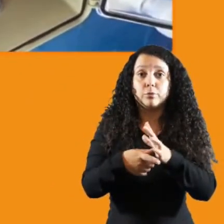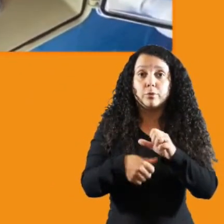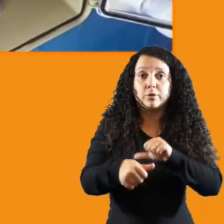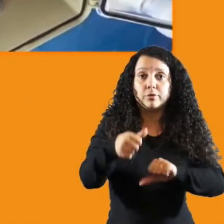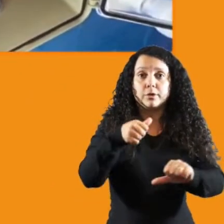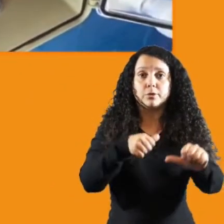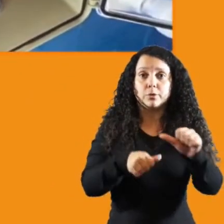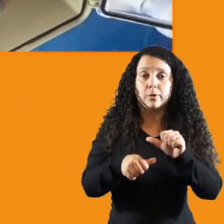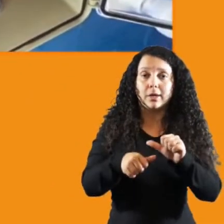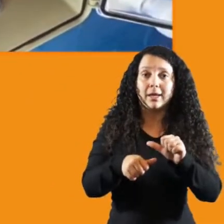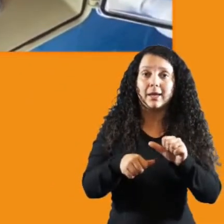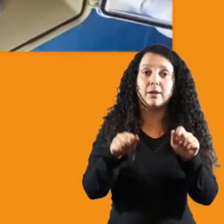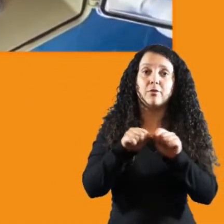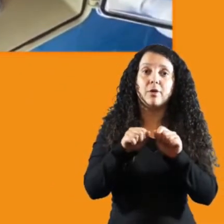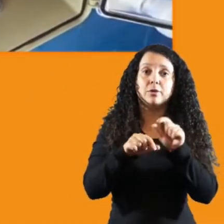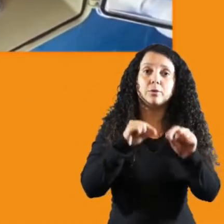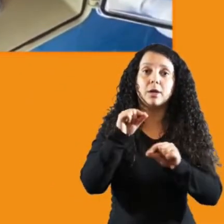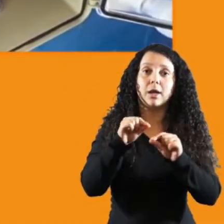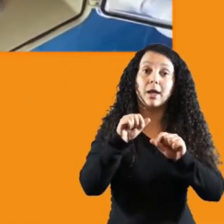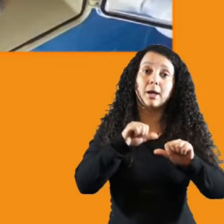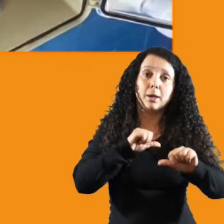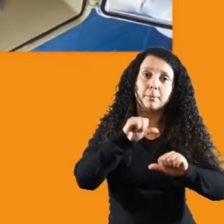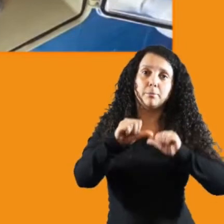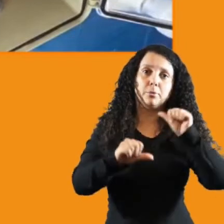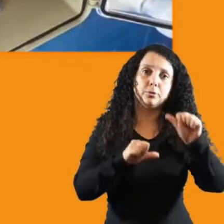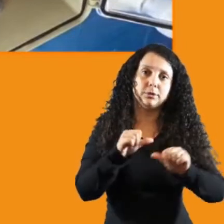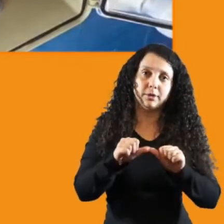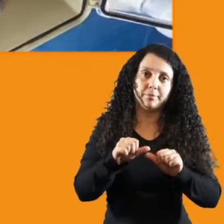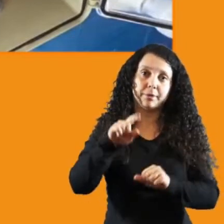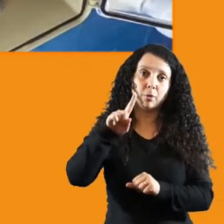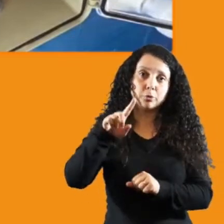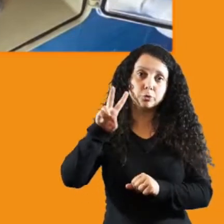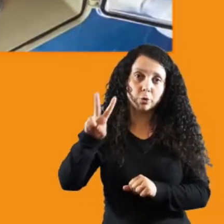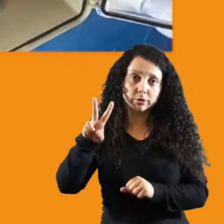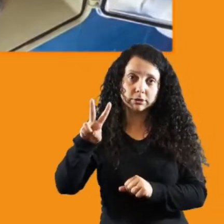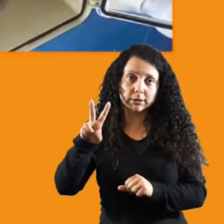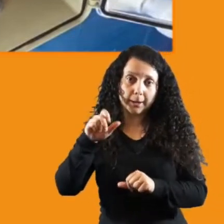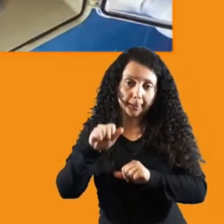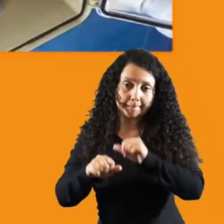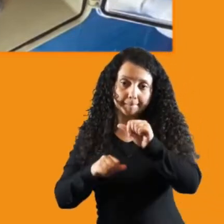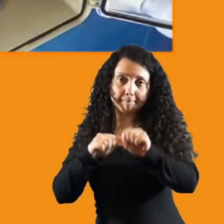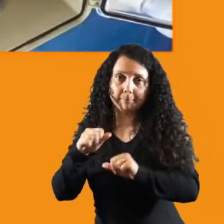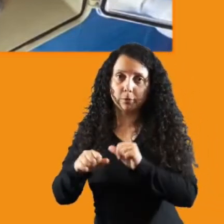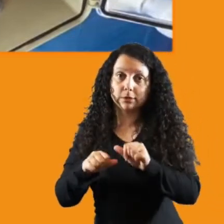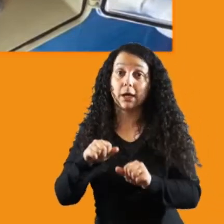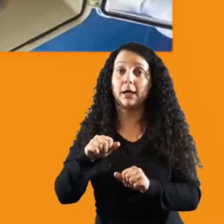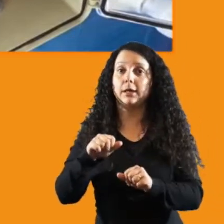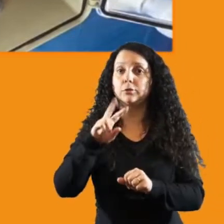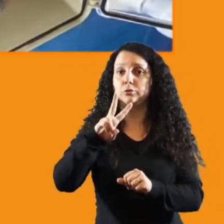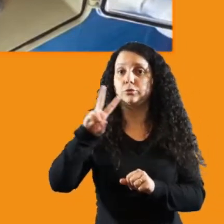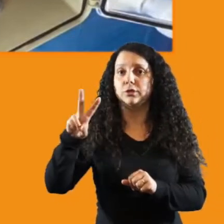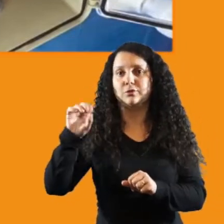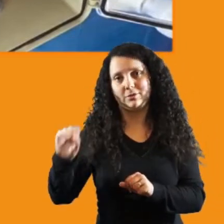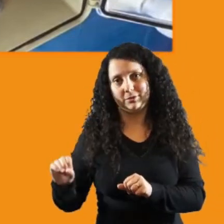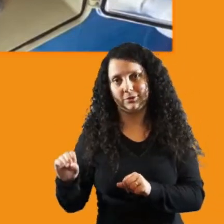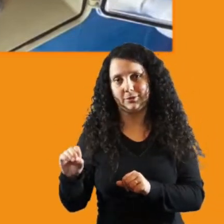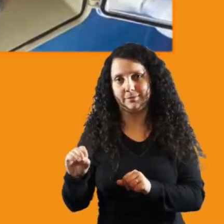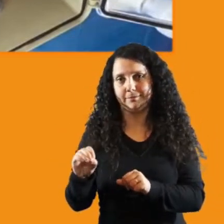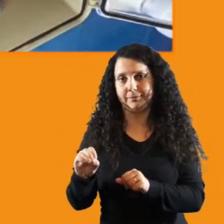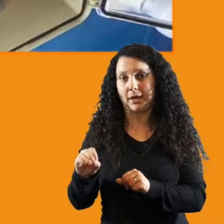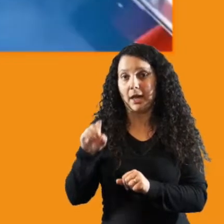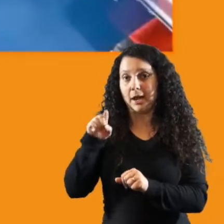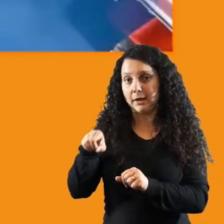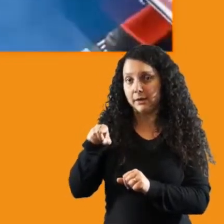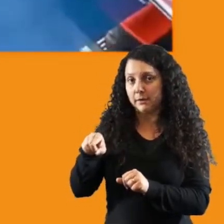Ele pega os 12 volts e transforma esses 12 volts em 220. Então, ele é um